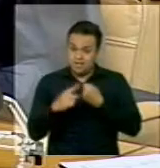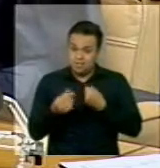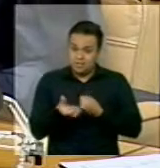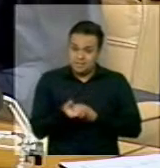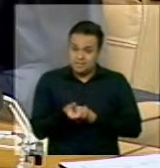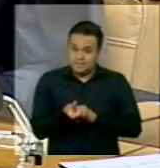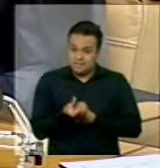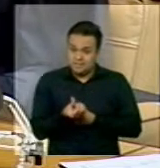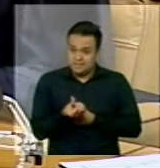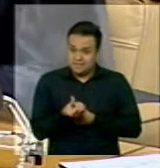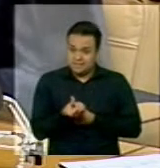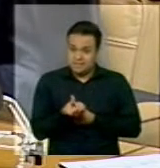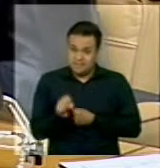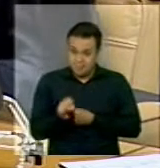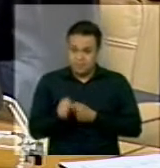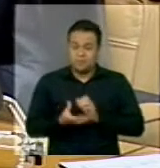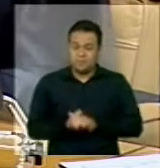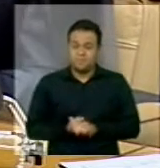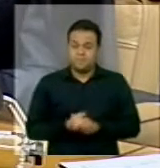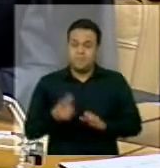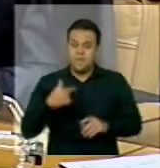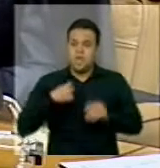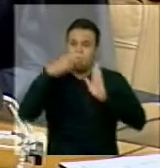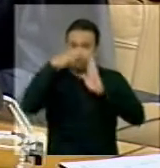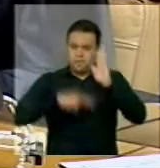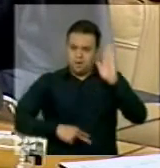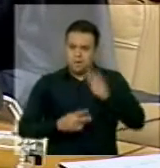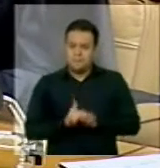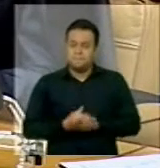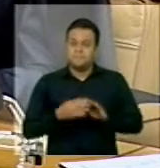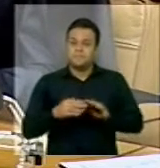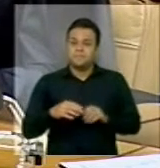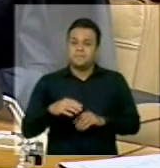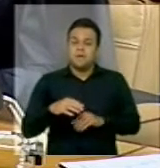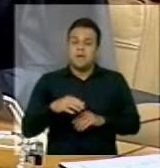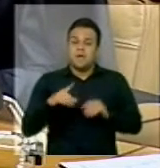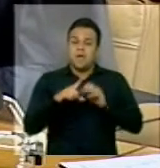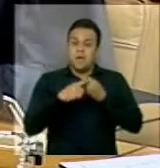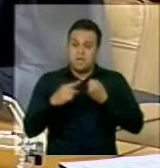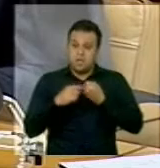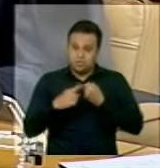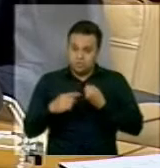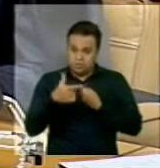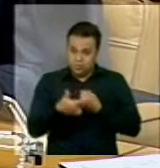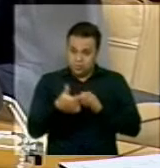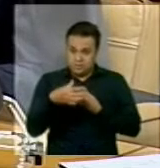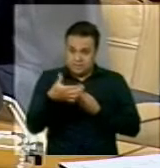ato das disposições constitucionais transitórias, que me permito ler. Diz o artigo 216 da Constituição.